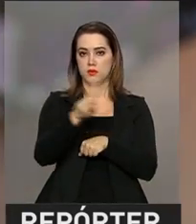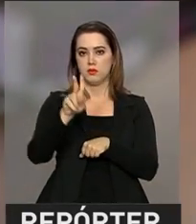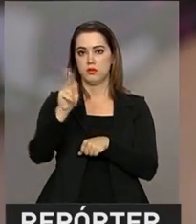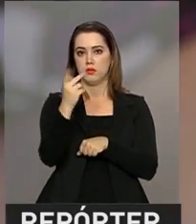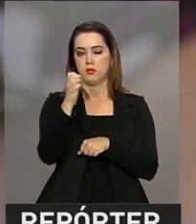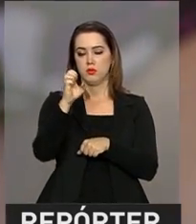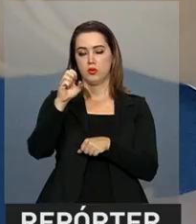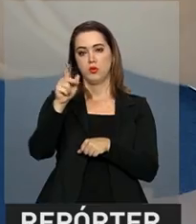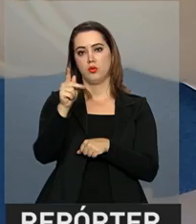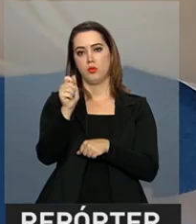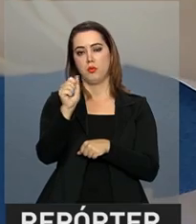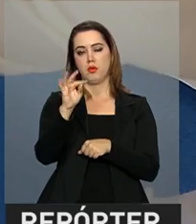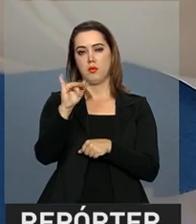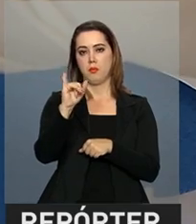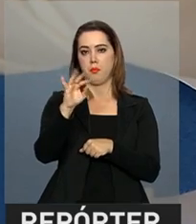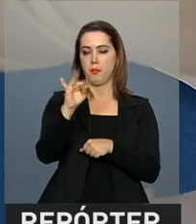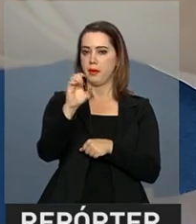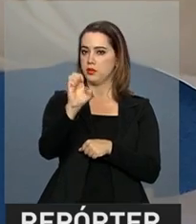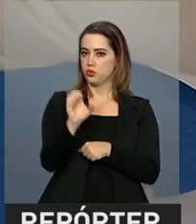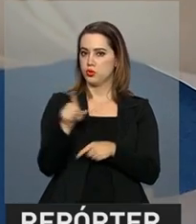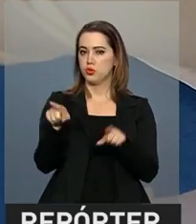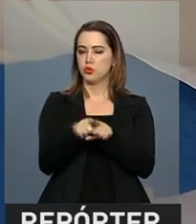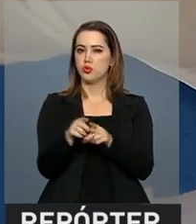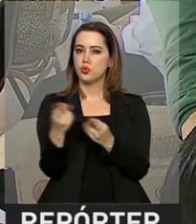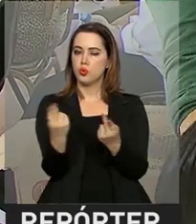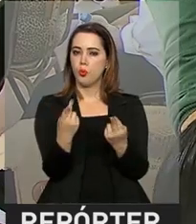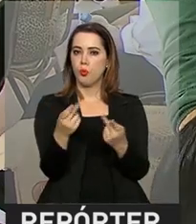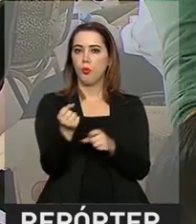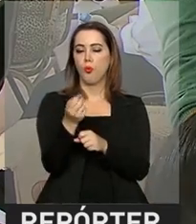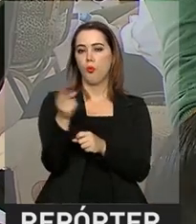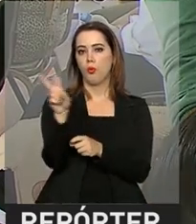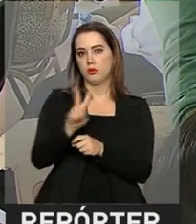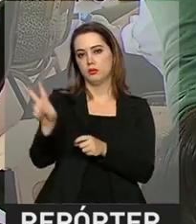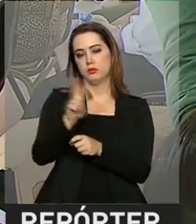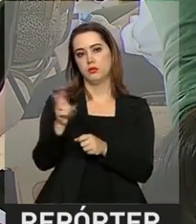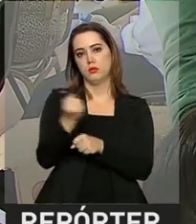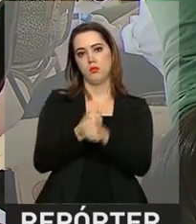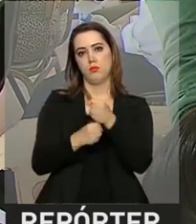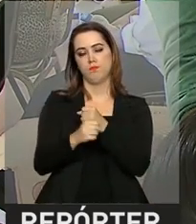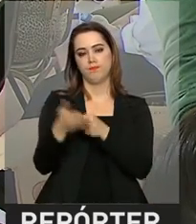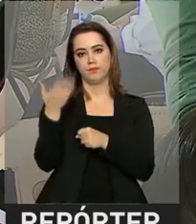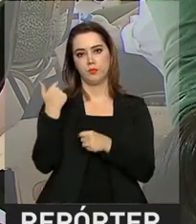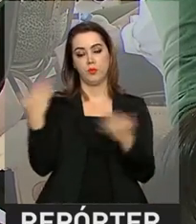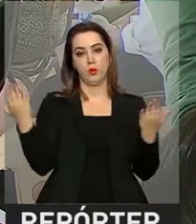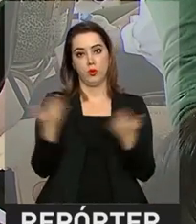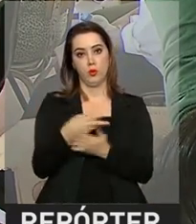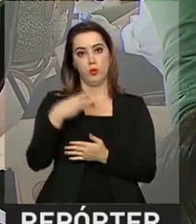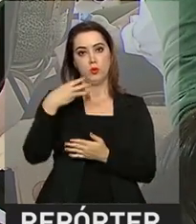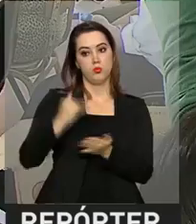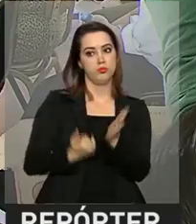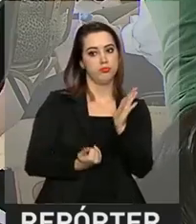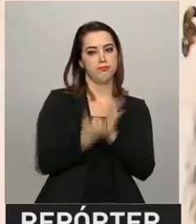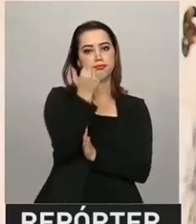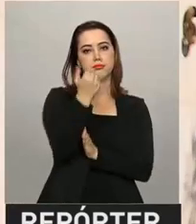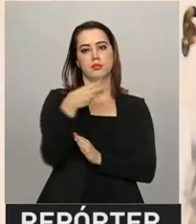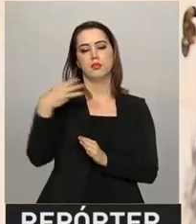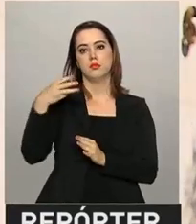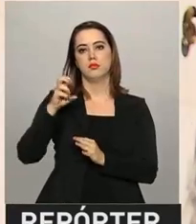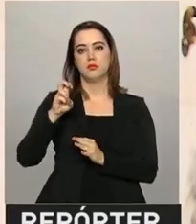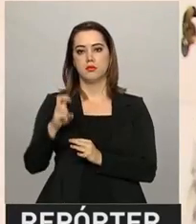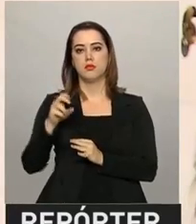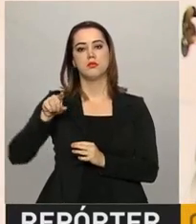mesmo valor gasto em 2015 para tratar 24 mil pessoas será possível tratar 35 mil pacientes